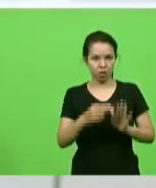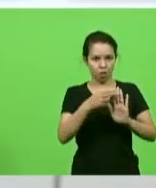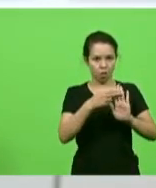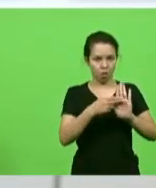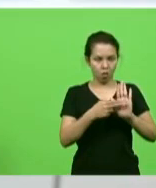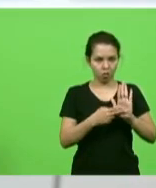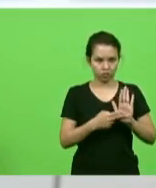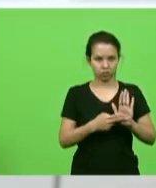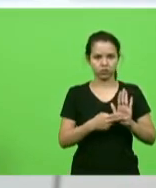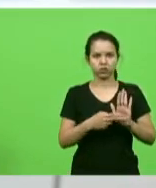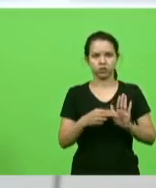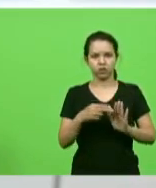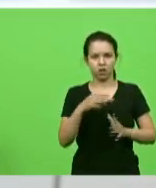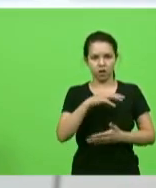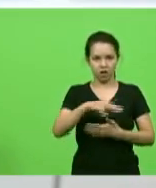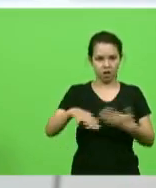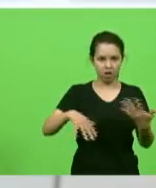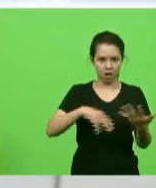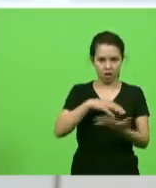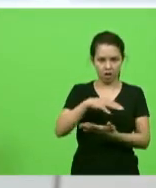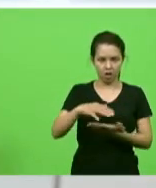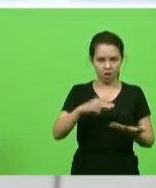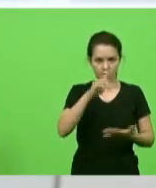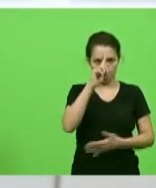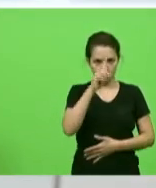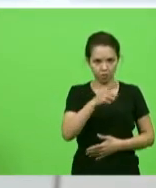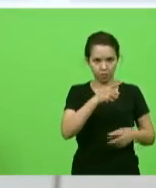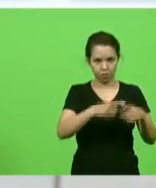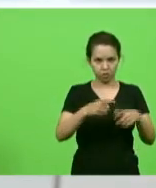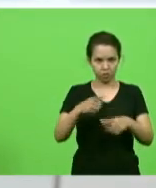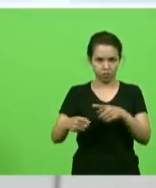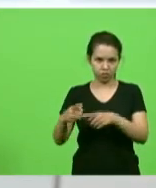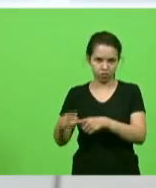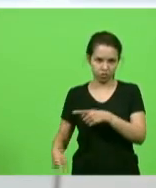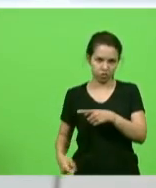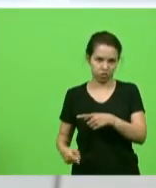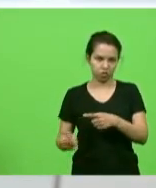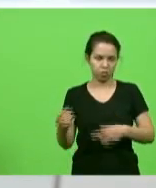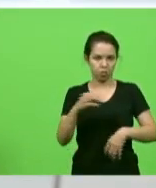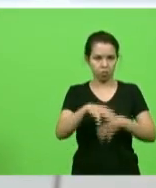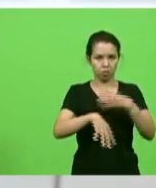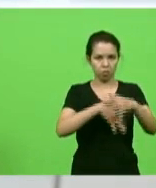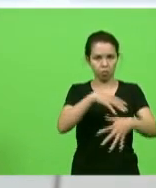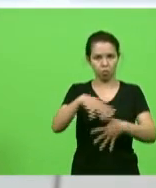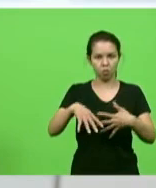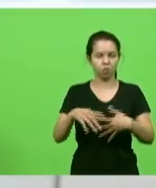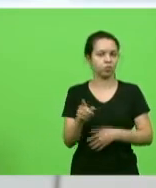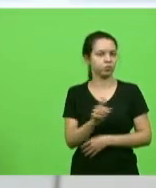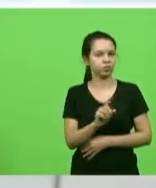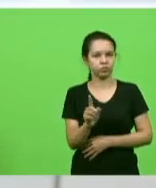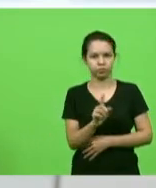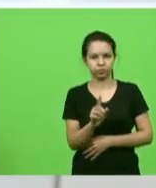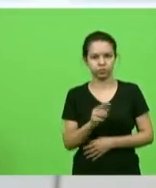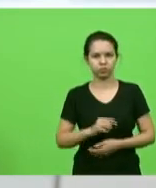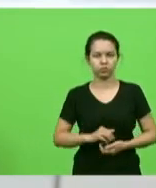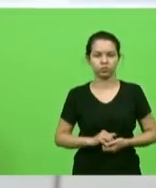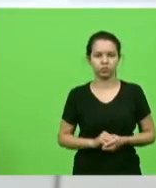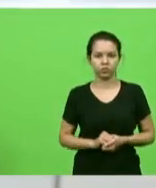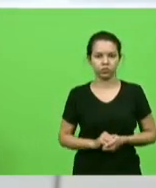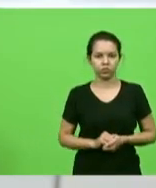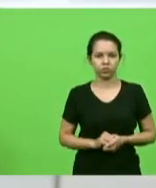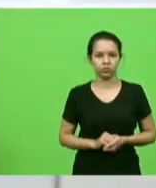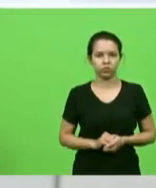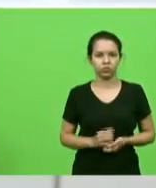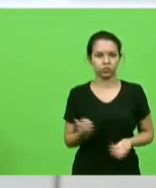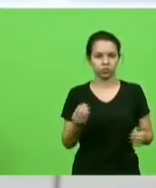não é um caos de ordens proibitivas amontoados em uma grande quantidade e não é o